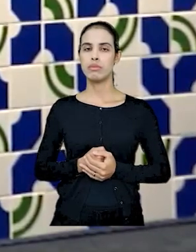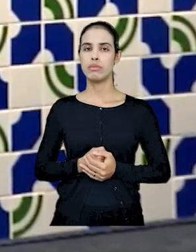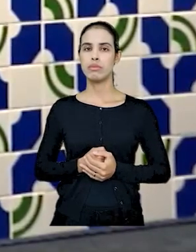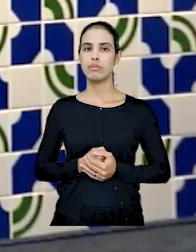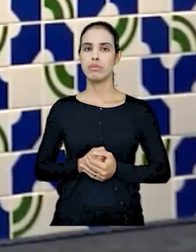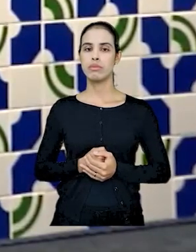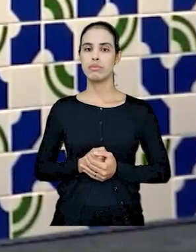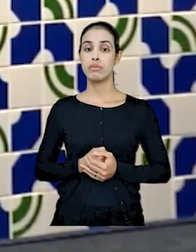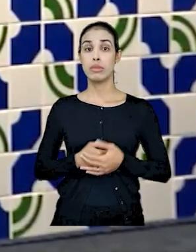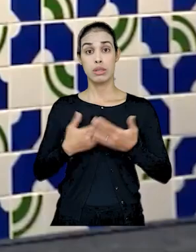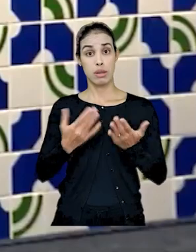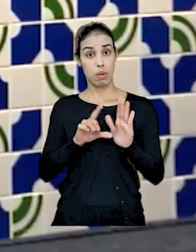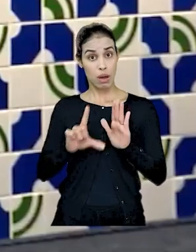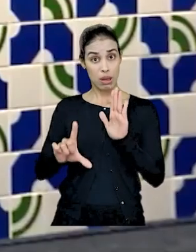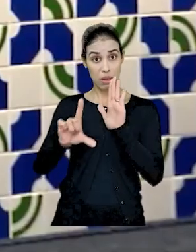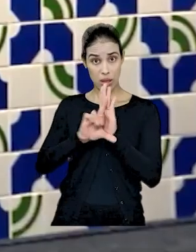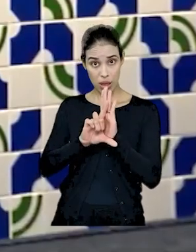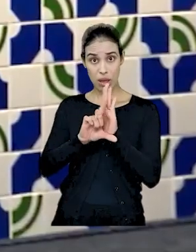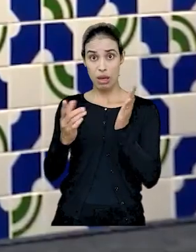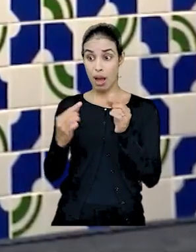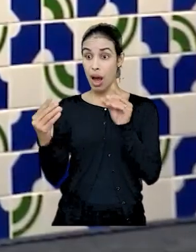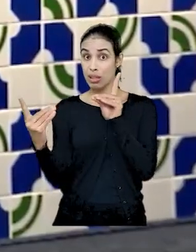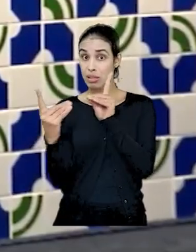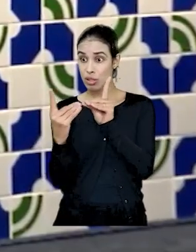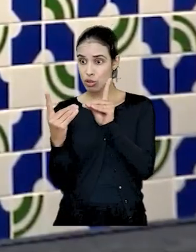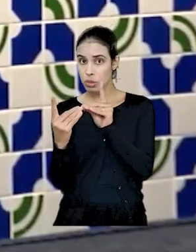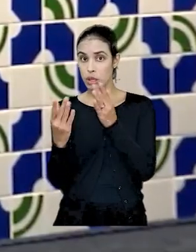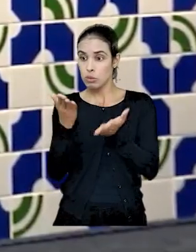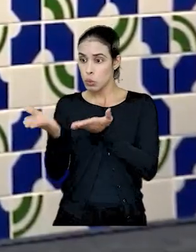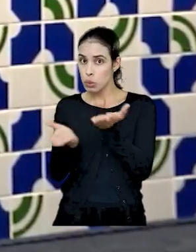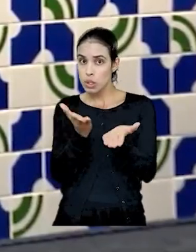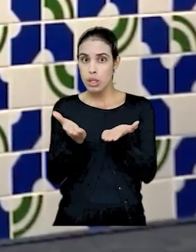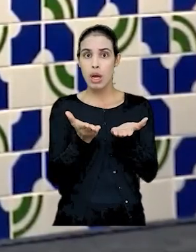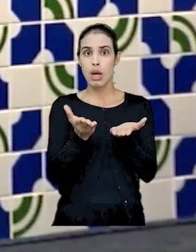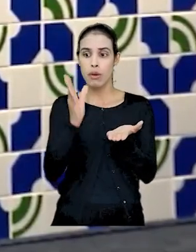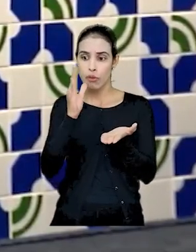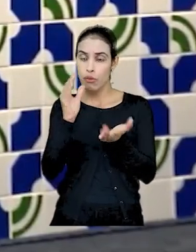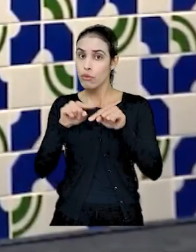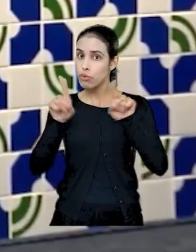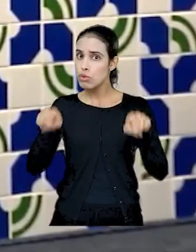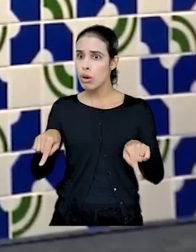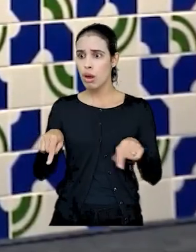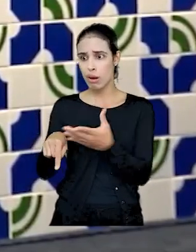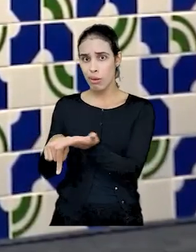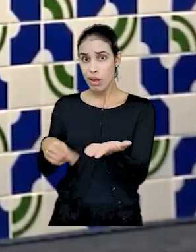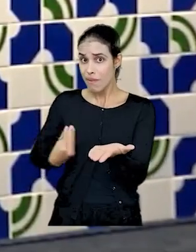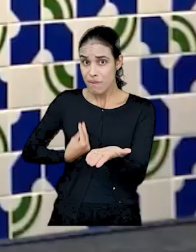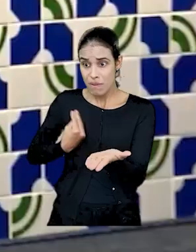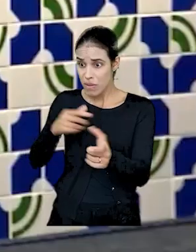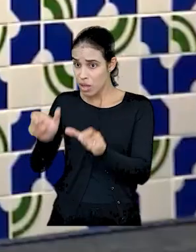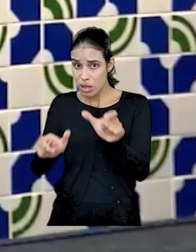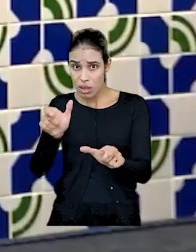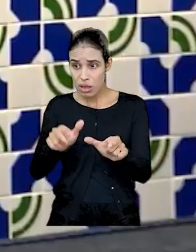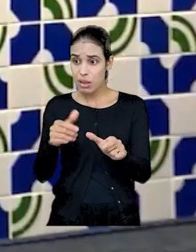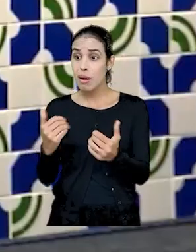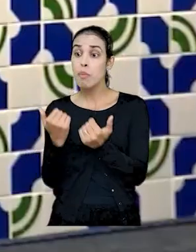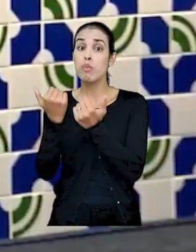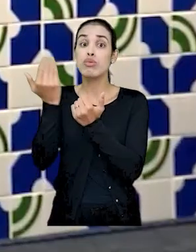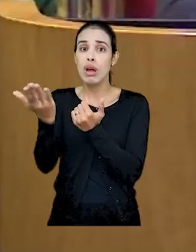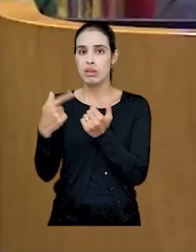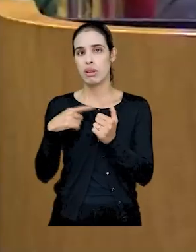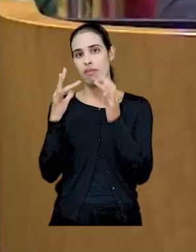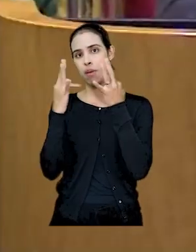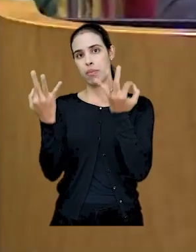que relaes de trabadores muito important porque vida vidas famílias